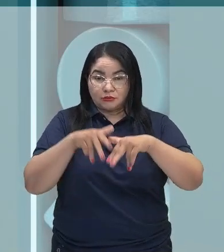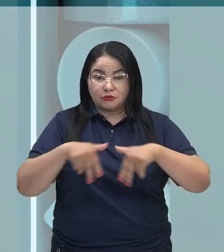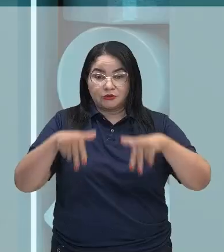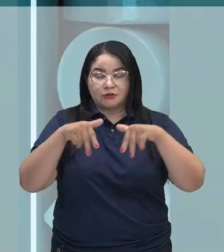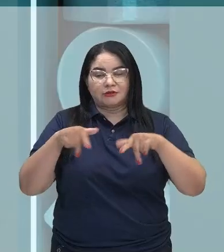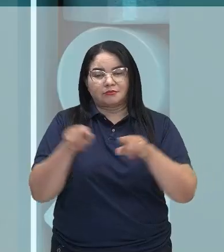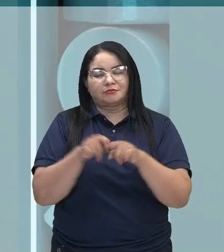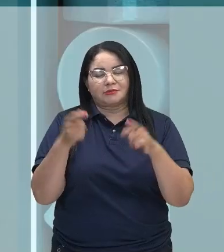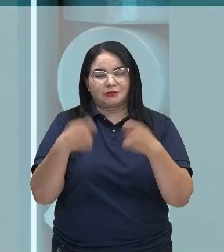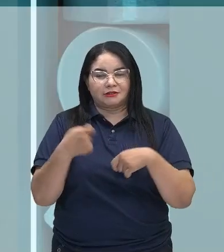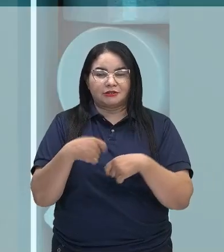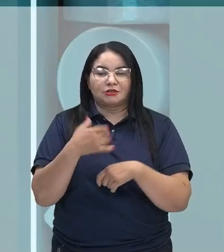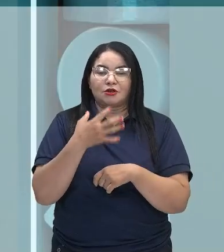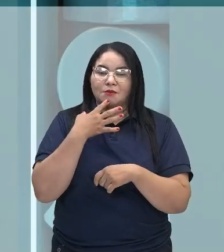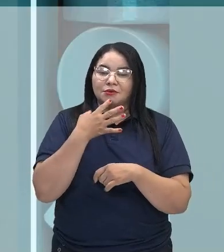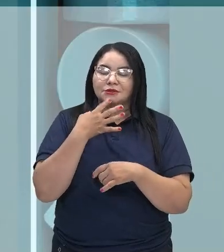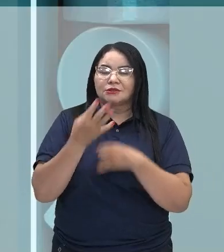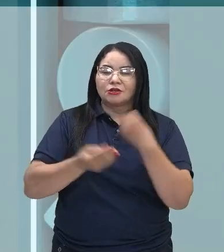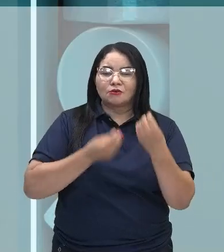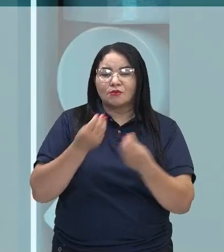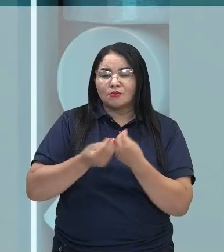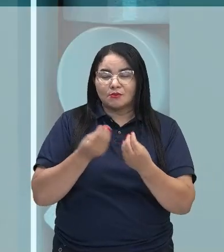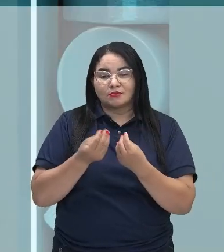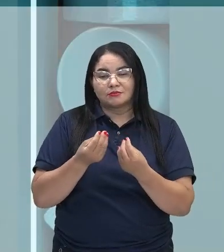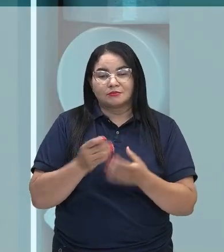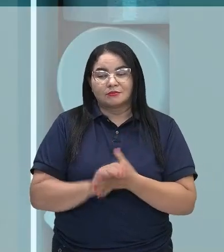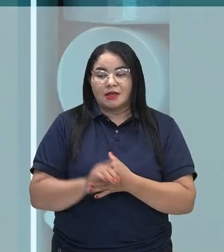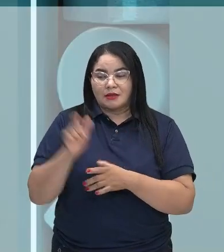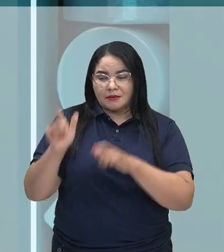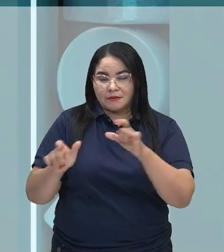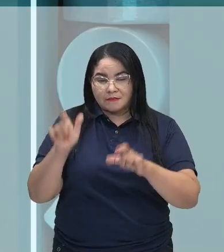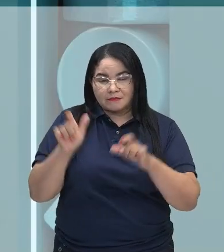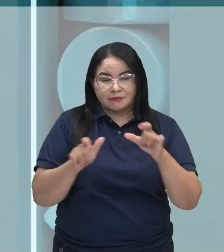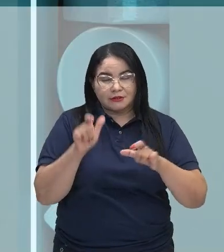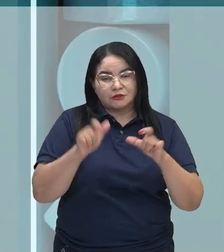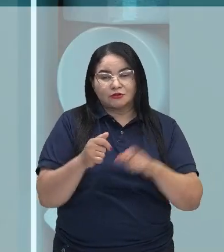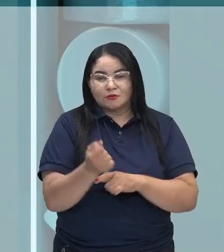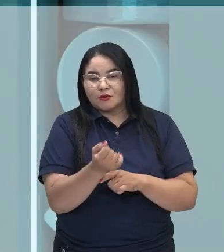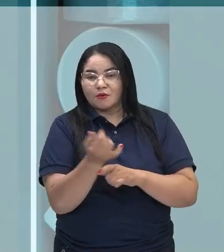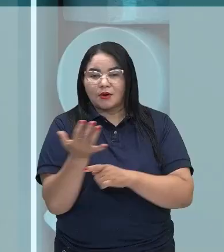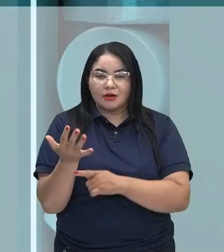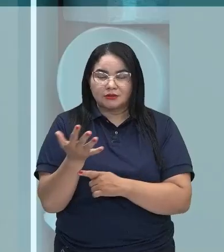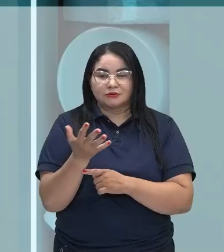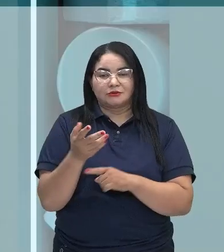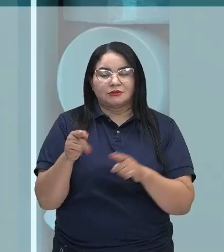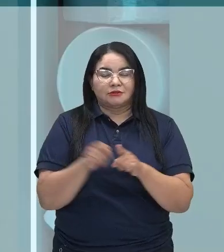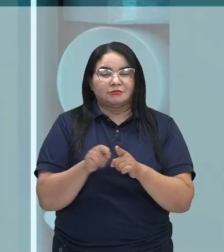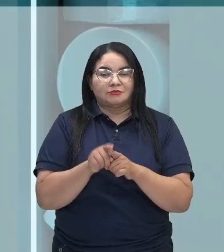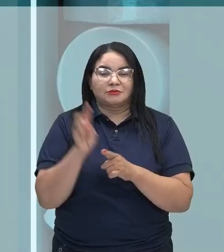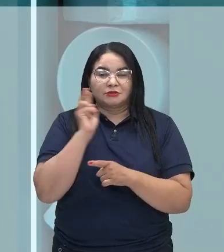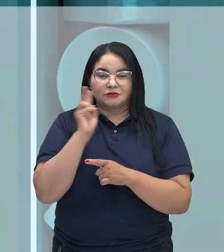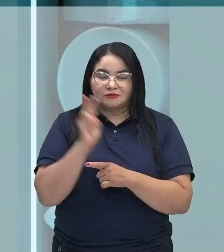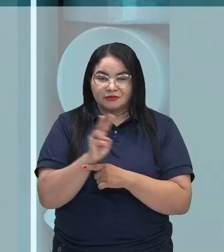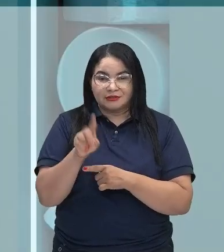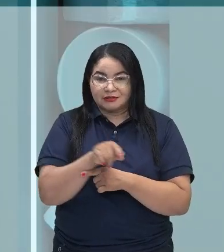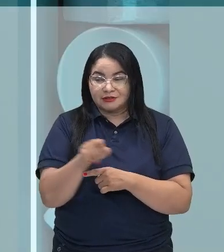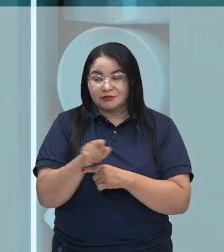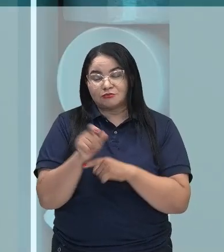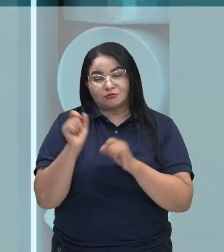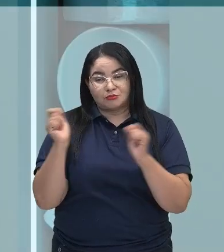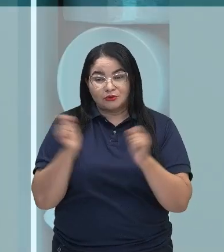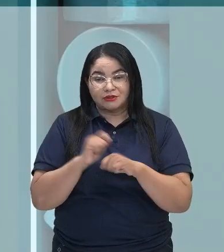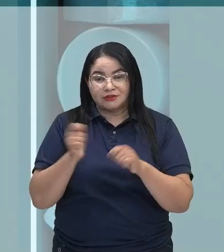conhecer quantos brincantes vai comportar aquele espaço, para que eles possam se